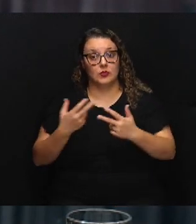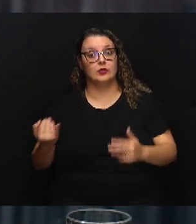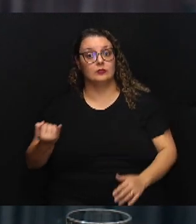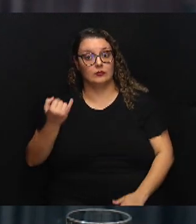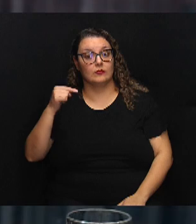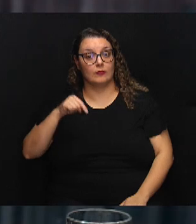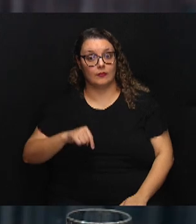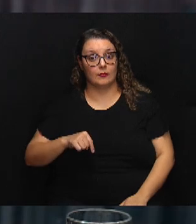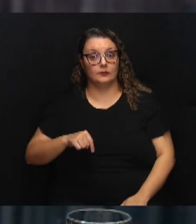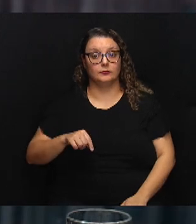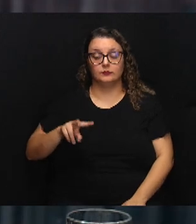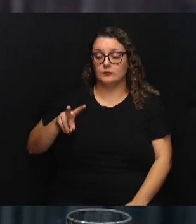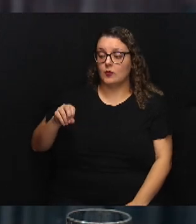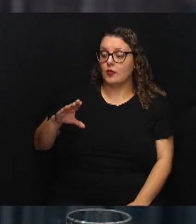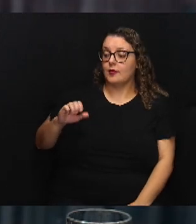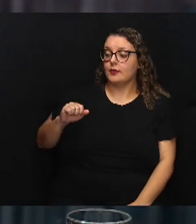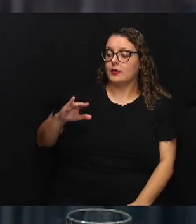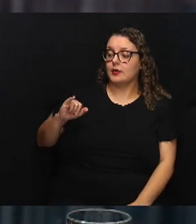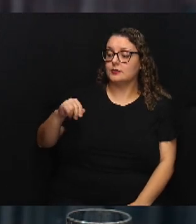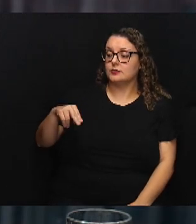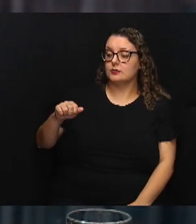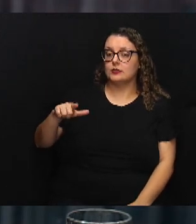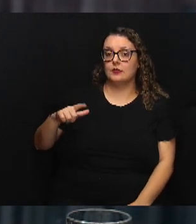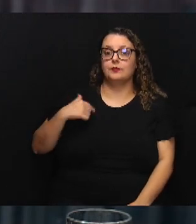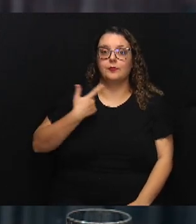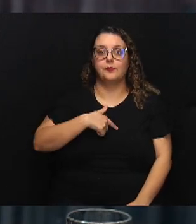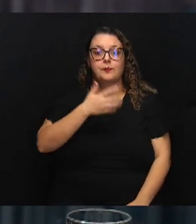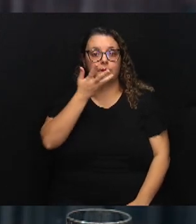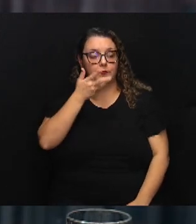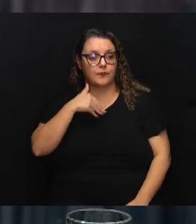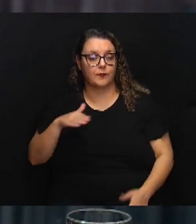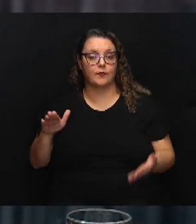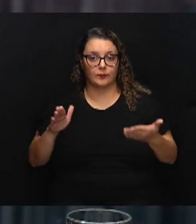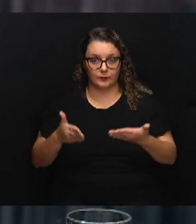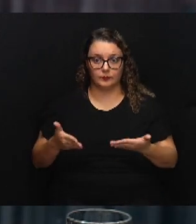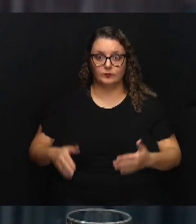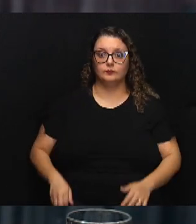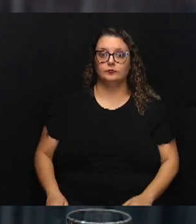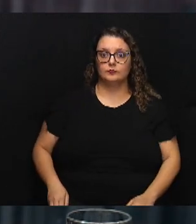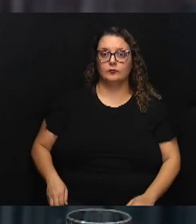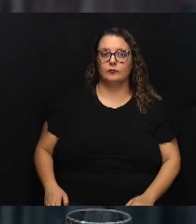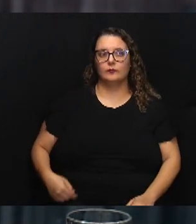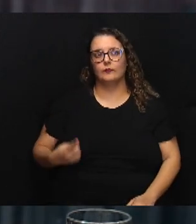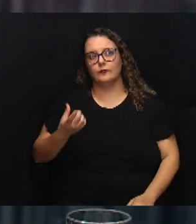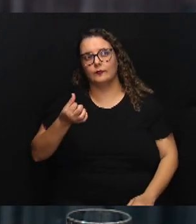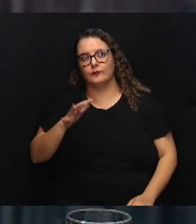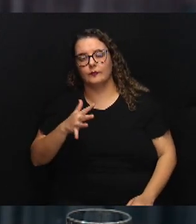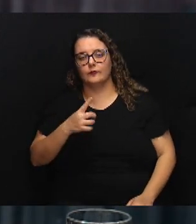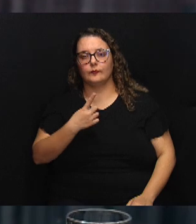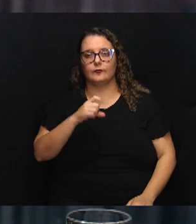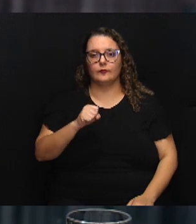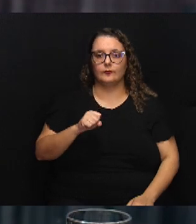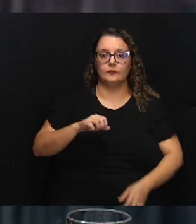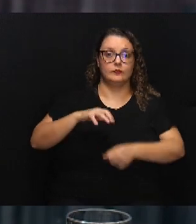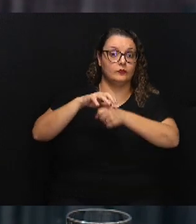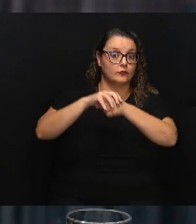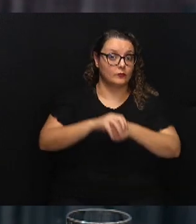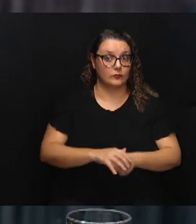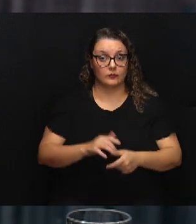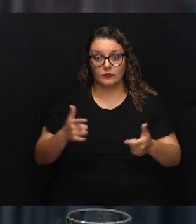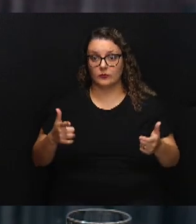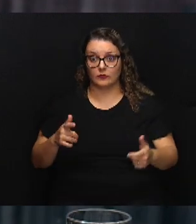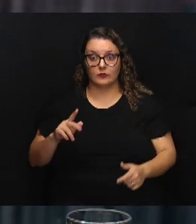nisso é a parte vocacional. Né, as nossas crianças hoje, entre os seus 16 e 18 anos, têm uma pressão gigantesca, falando de